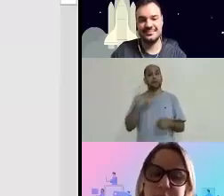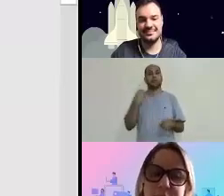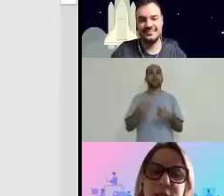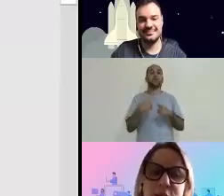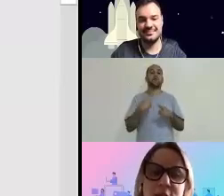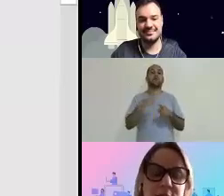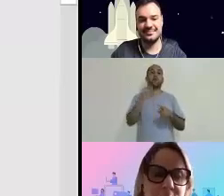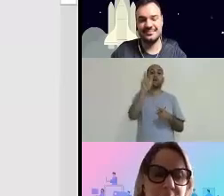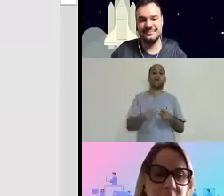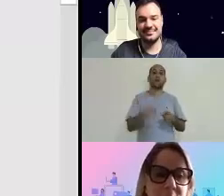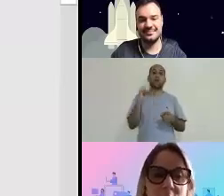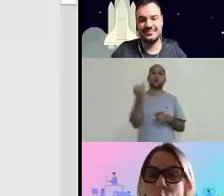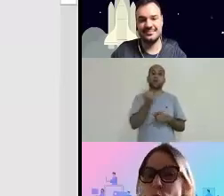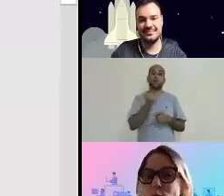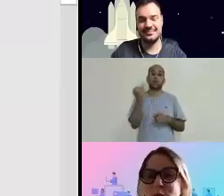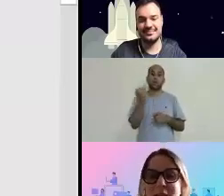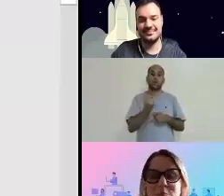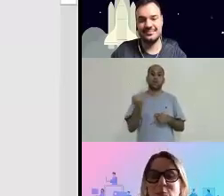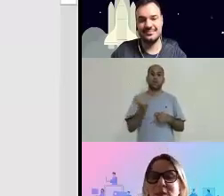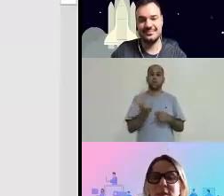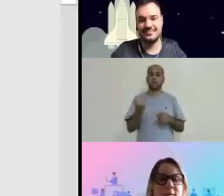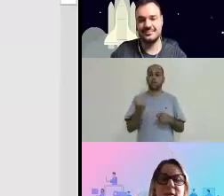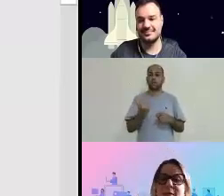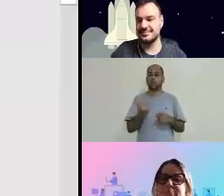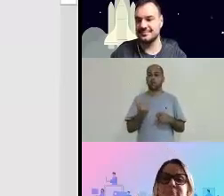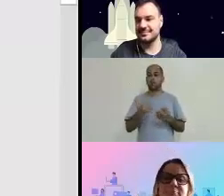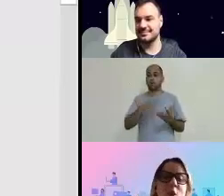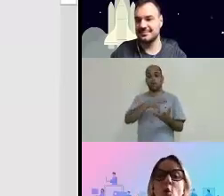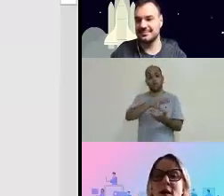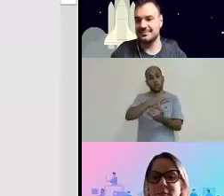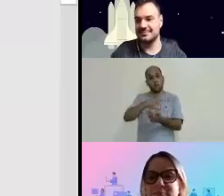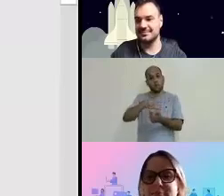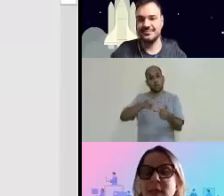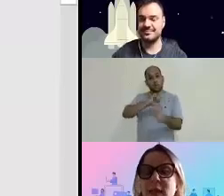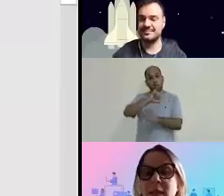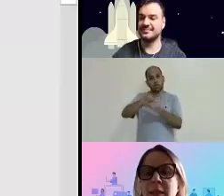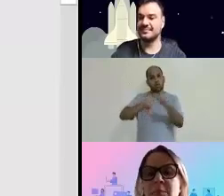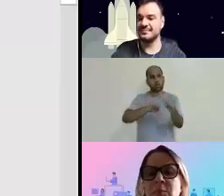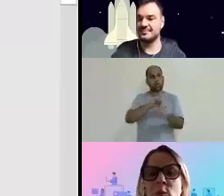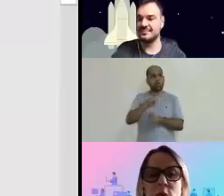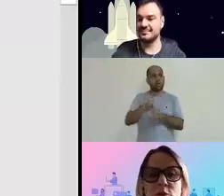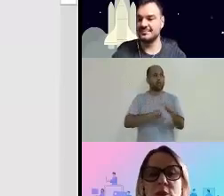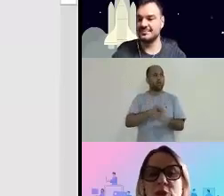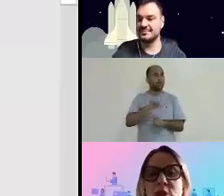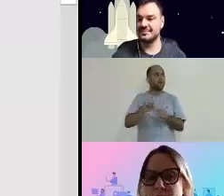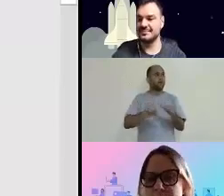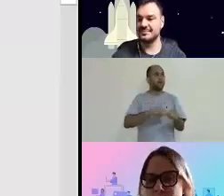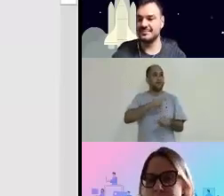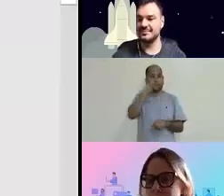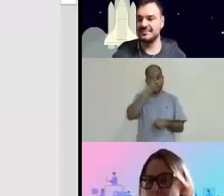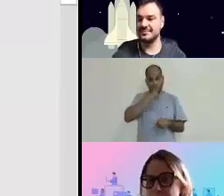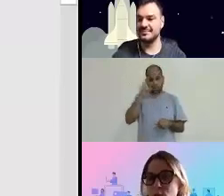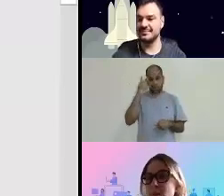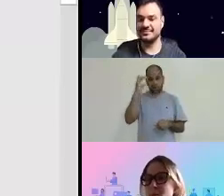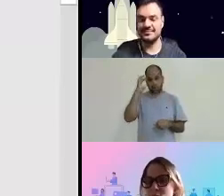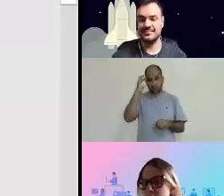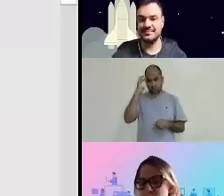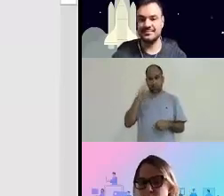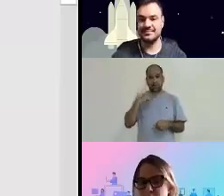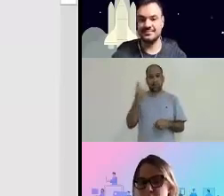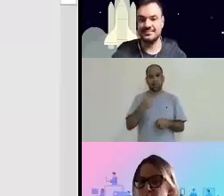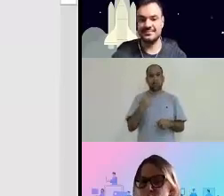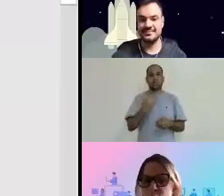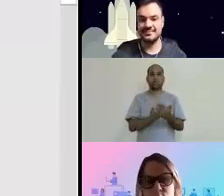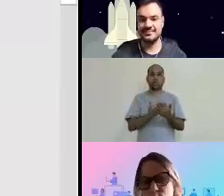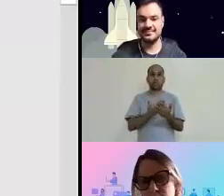são importantes, né? O mundo está numa mudança louca, né? Então, hoje o que a gente está estudando, não que não